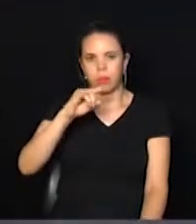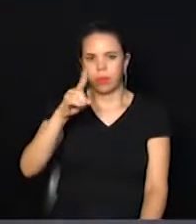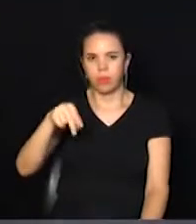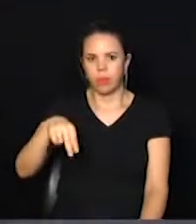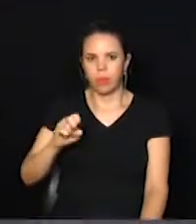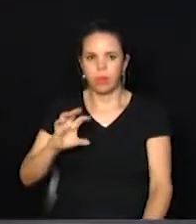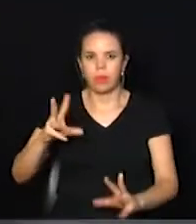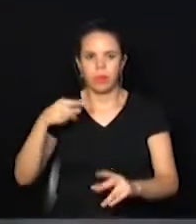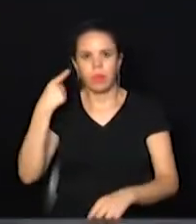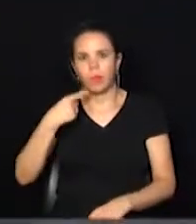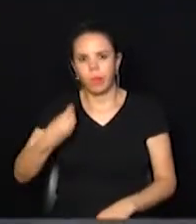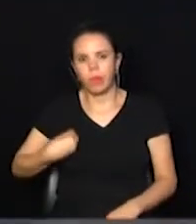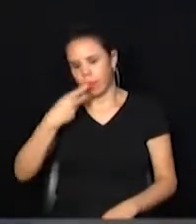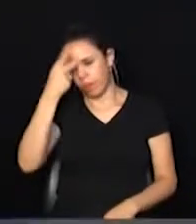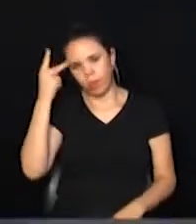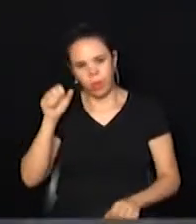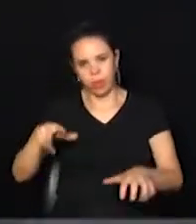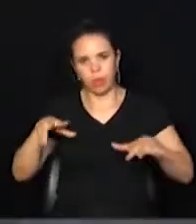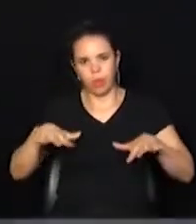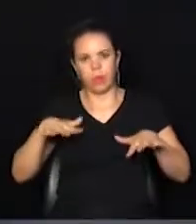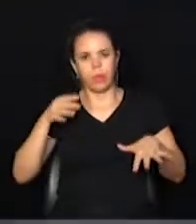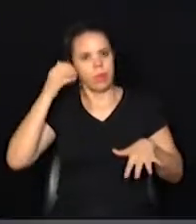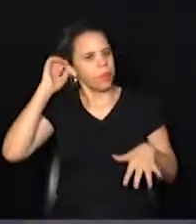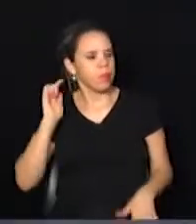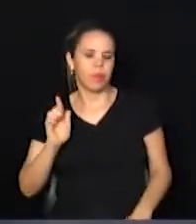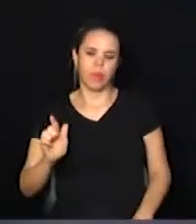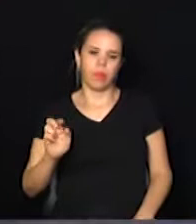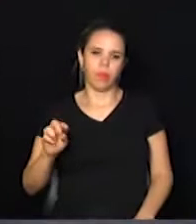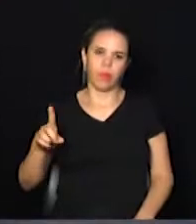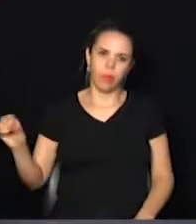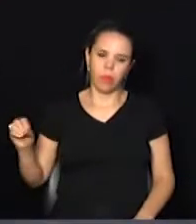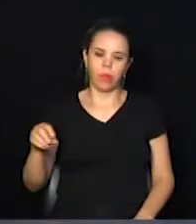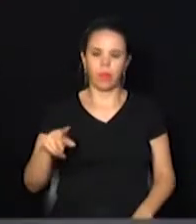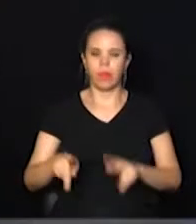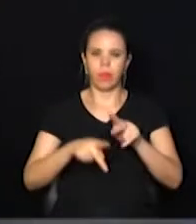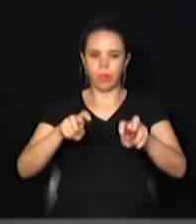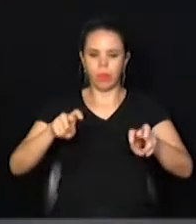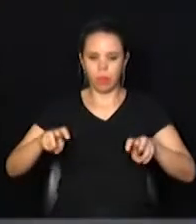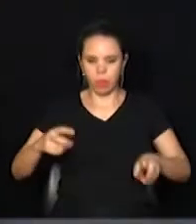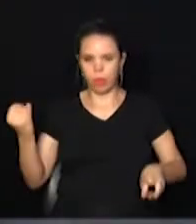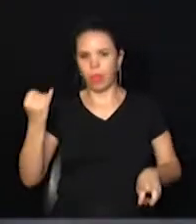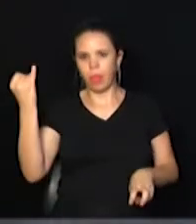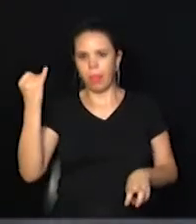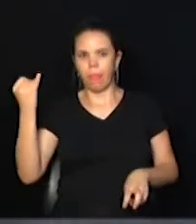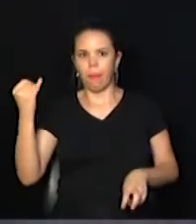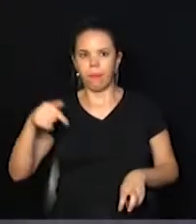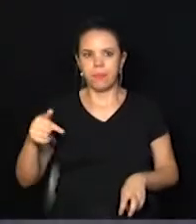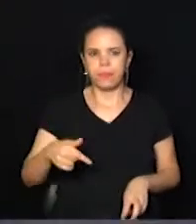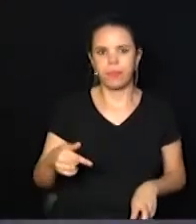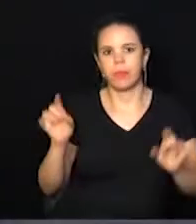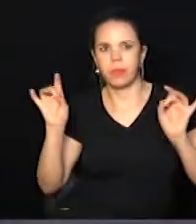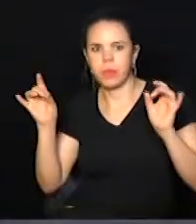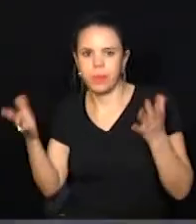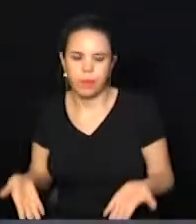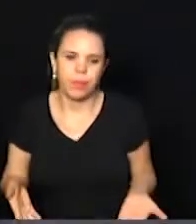os advogados, figuras que estão aqui públicas, Gerardo e Márcia, que são figuras de uma importância inestimável